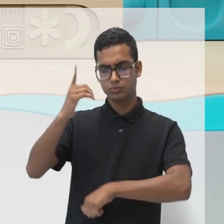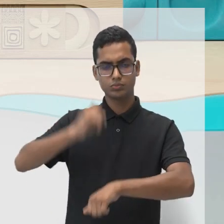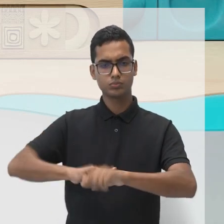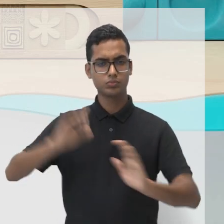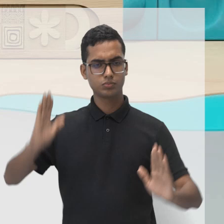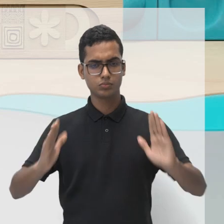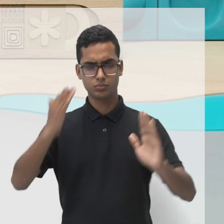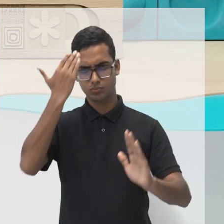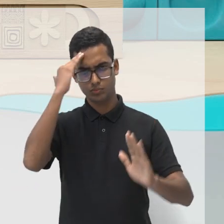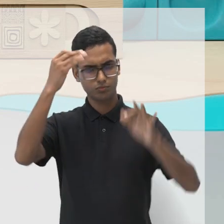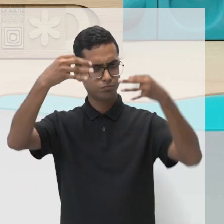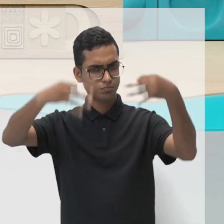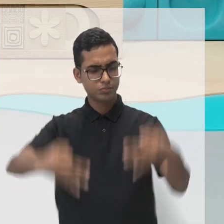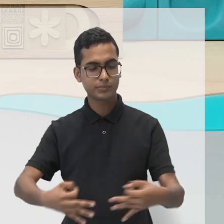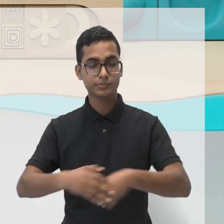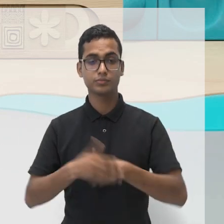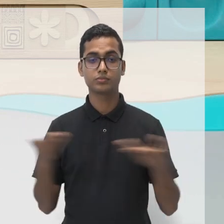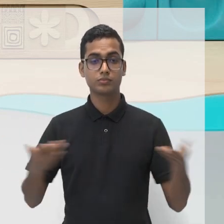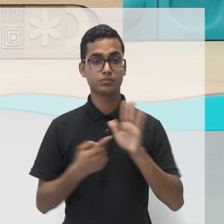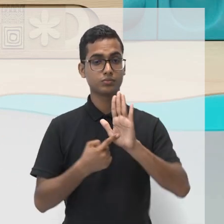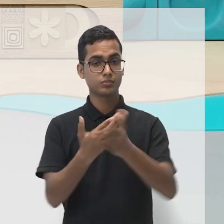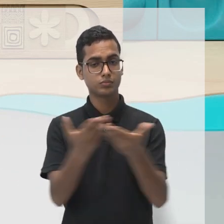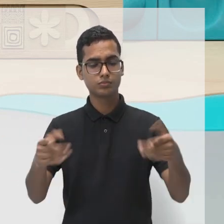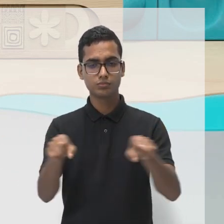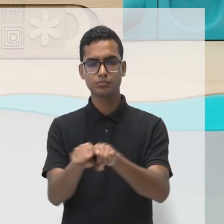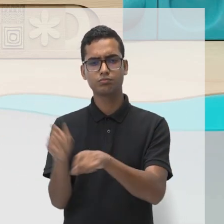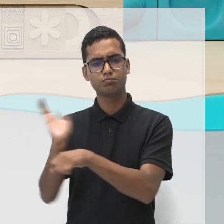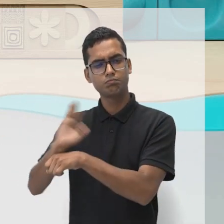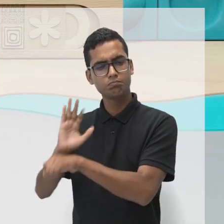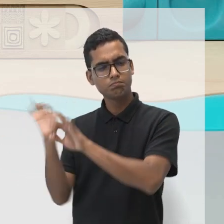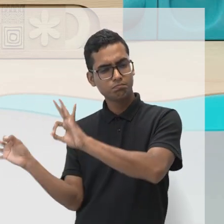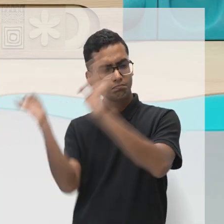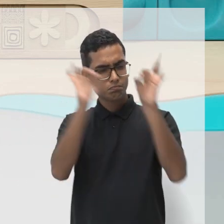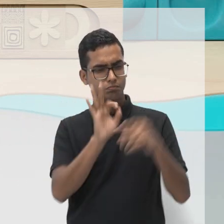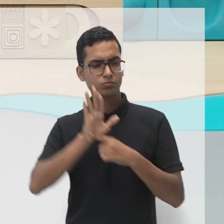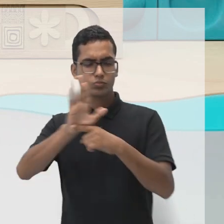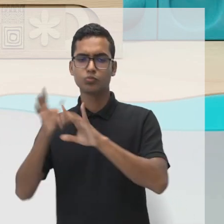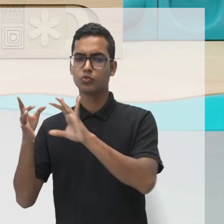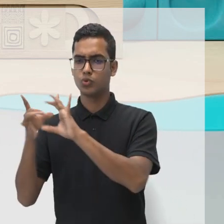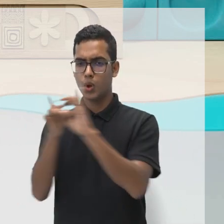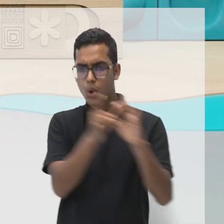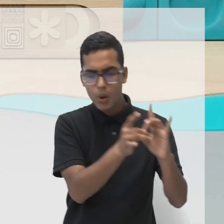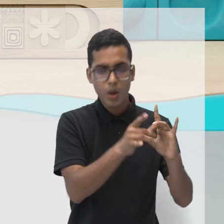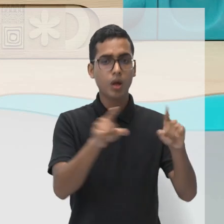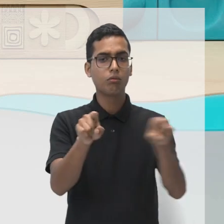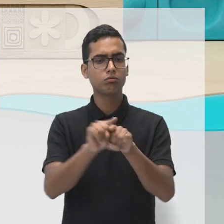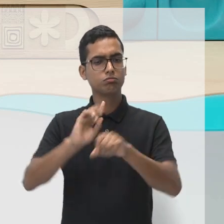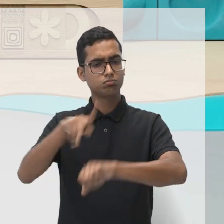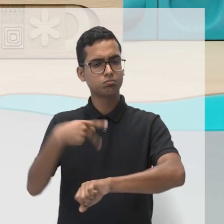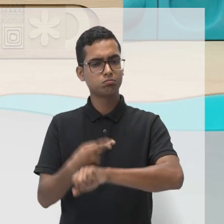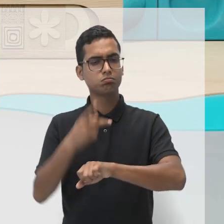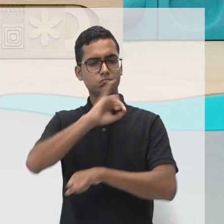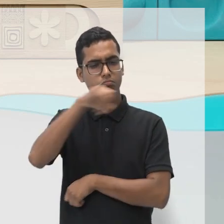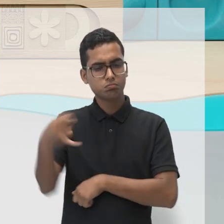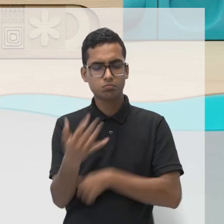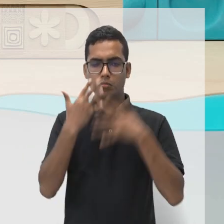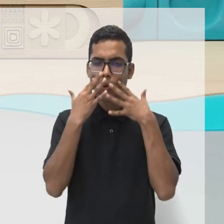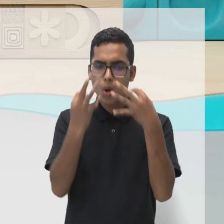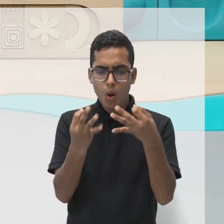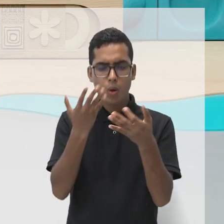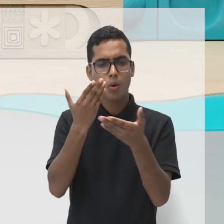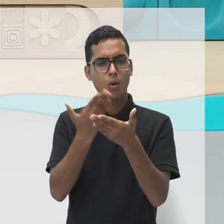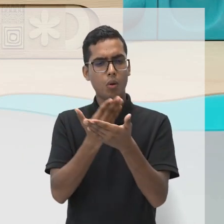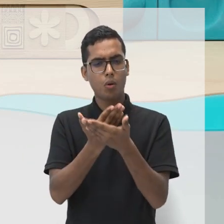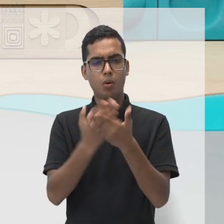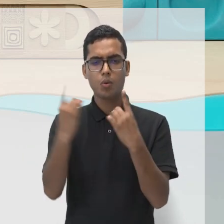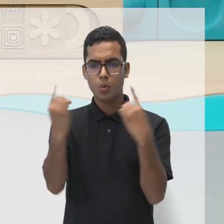ocorrendo naquele momento, ok? Vou mostrar para vocês agora uma pequena animação que traz muito aí esse contexto e depois a gente vai explorar com um pouquinho